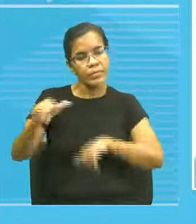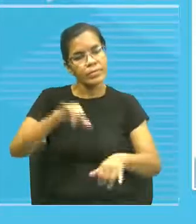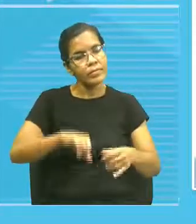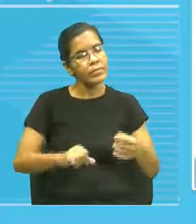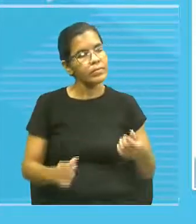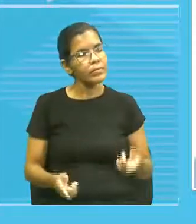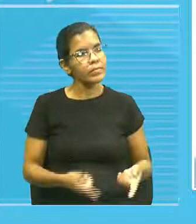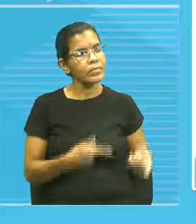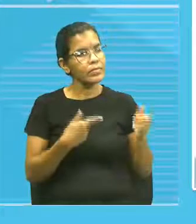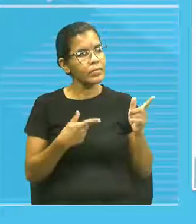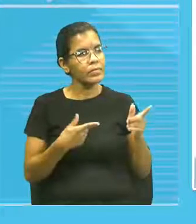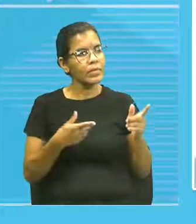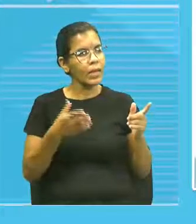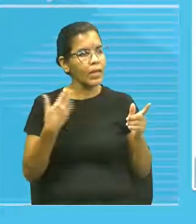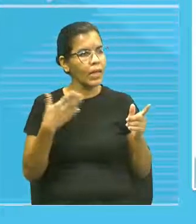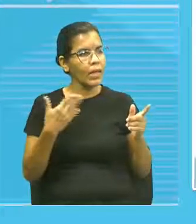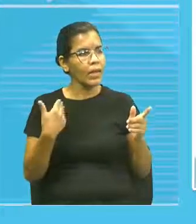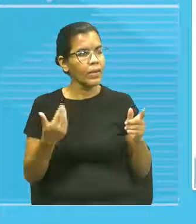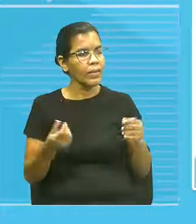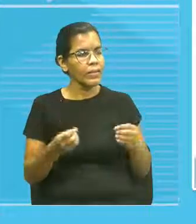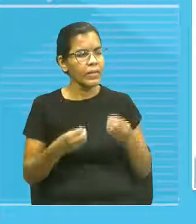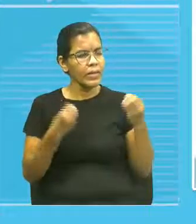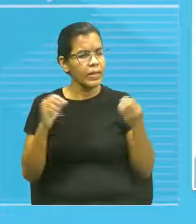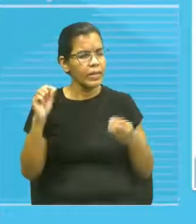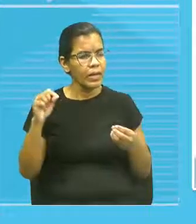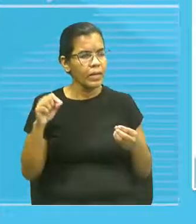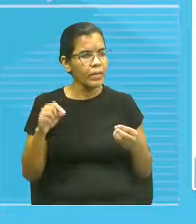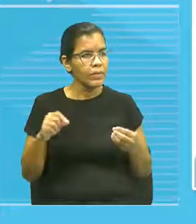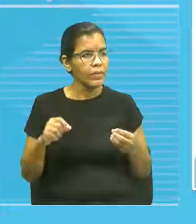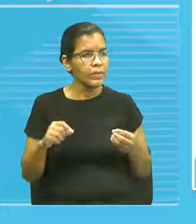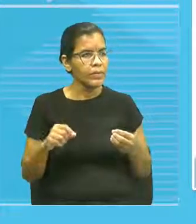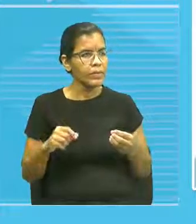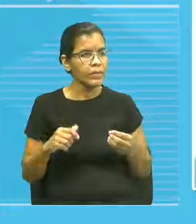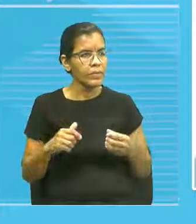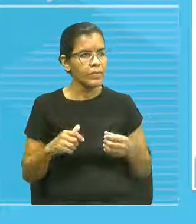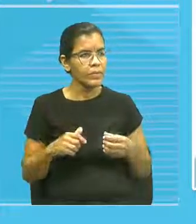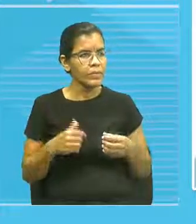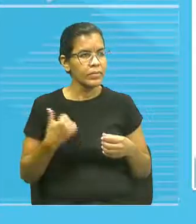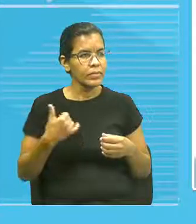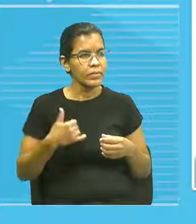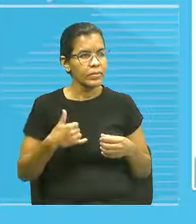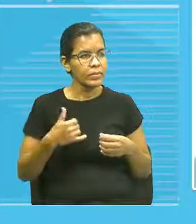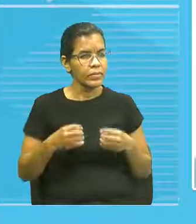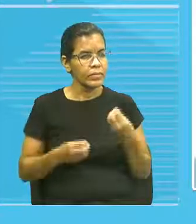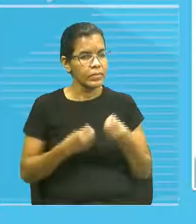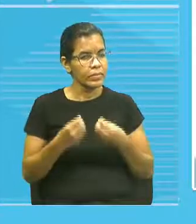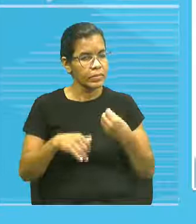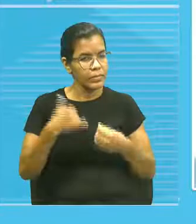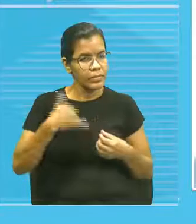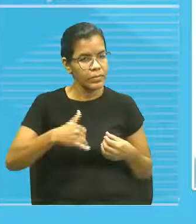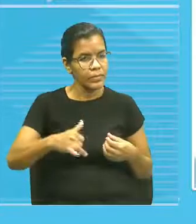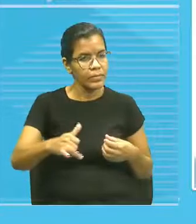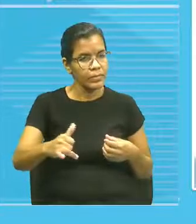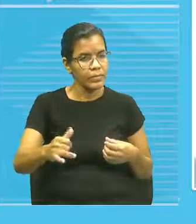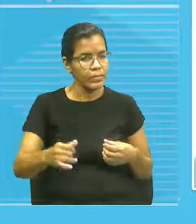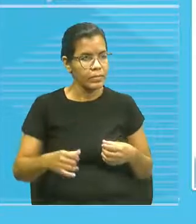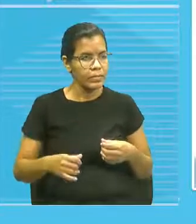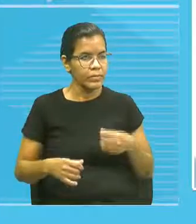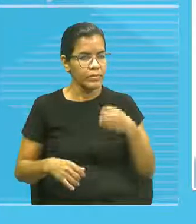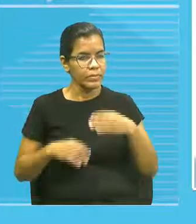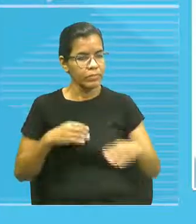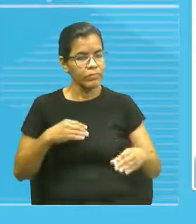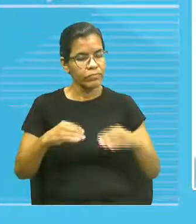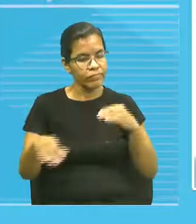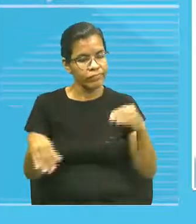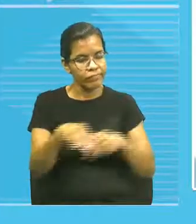que, que é o calor, Erika? Gente, o calor é uma forma de energia em trânsito.